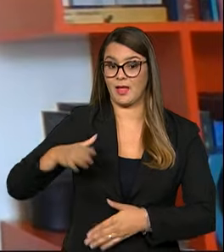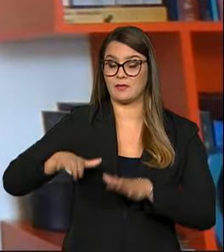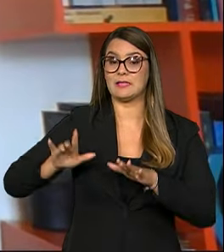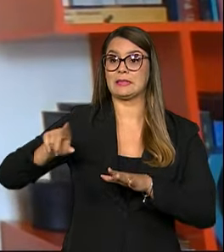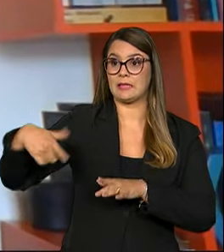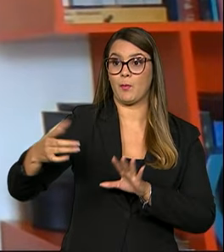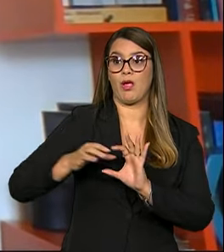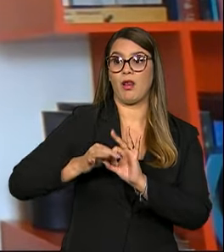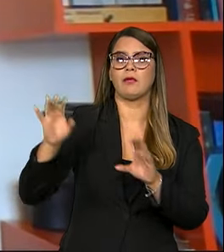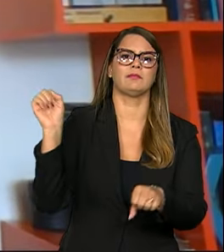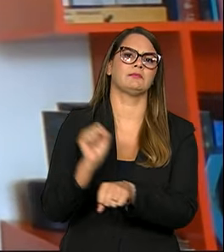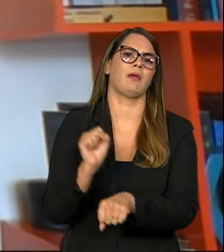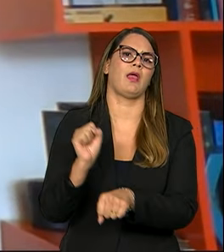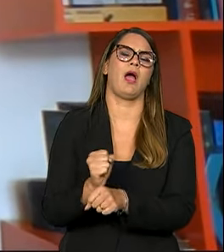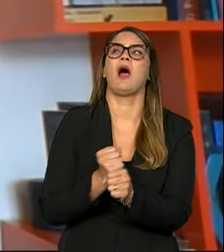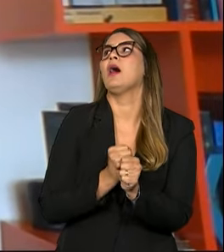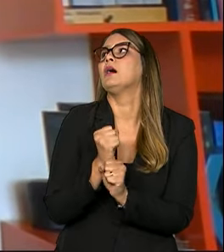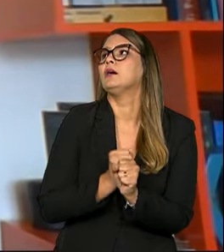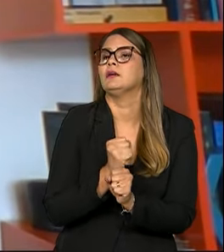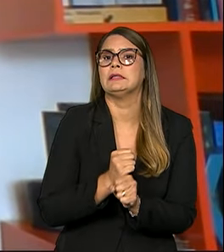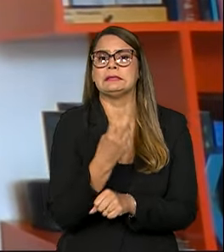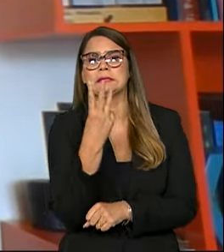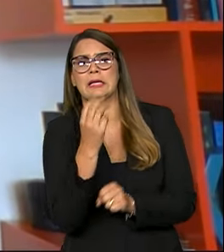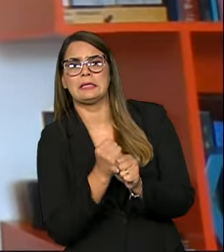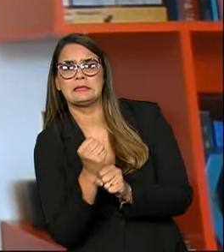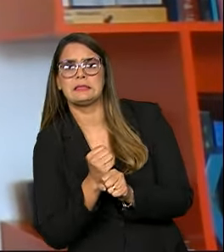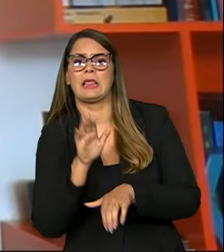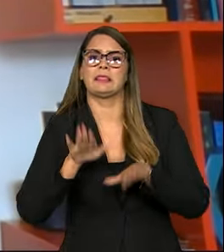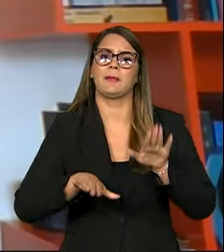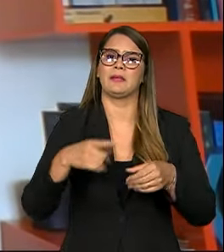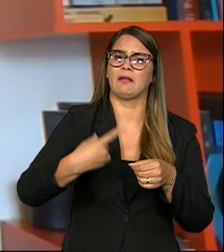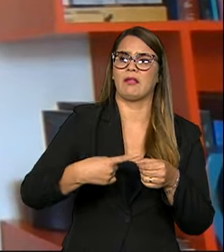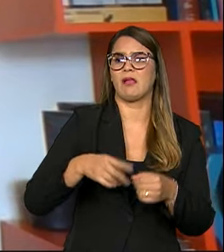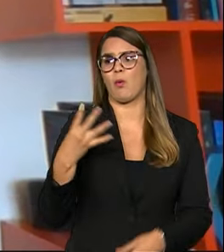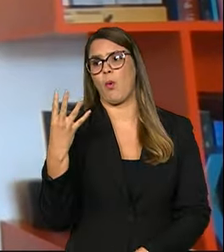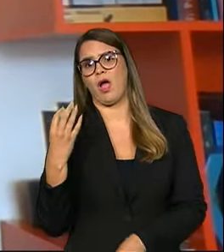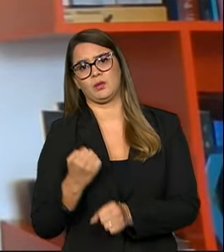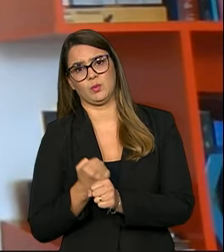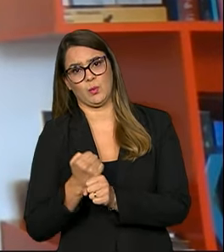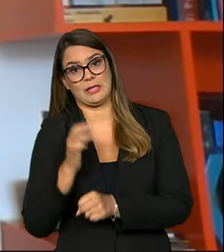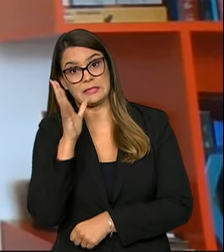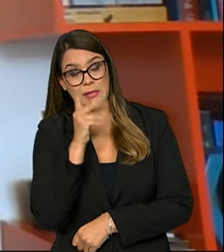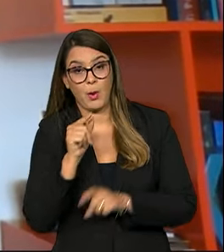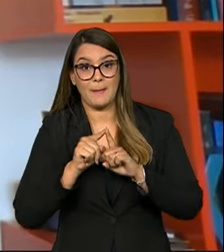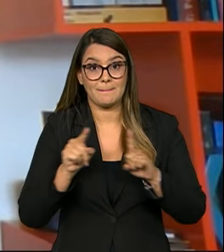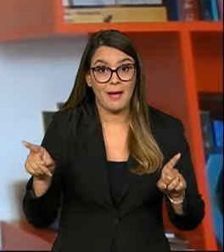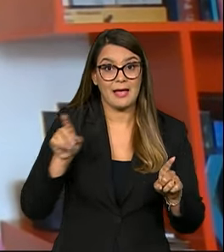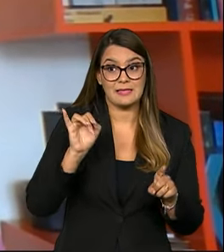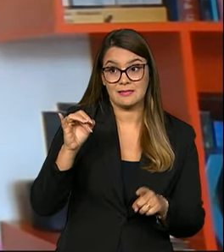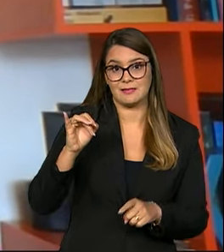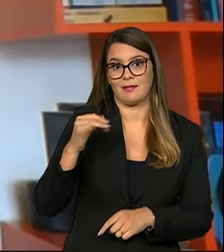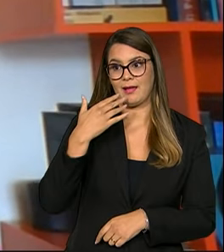de habilitada, ela vai esperar anos, e aí eu falo de 3, dependendo da cidade, 4 anos. Agora, se eu estou falando de crianças